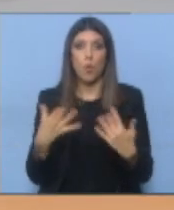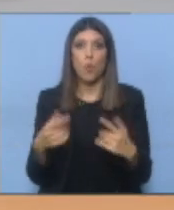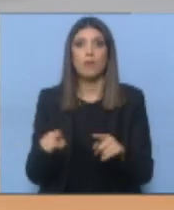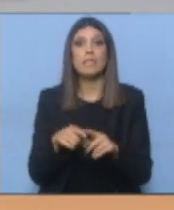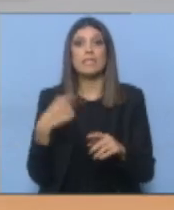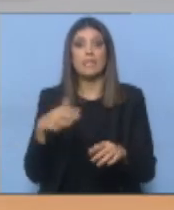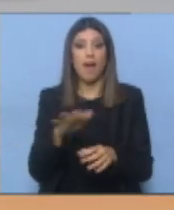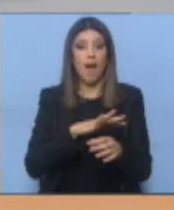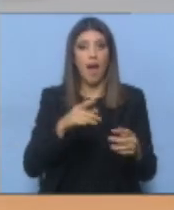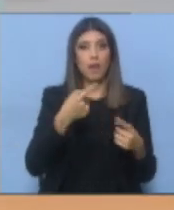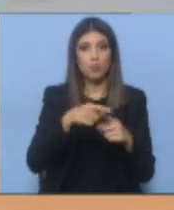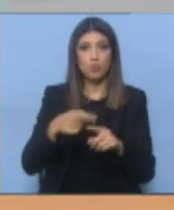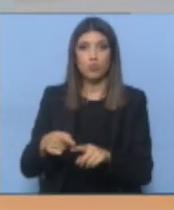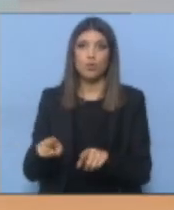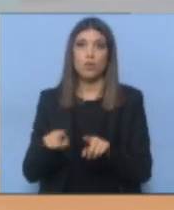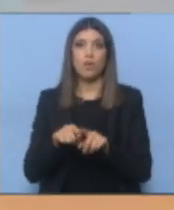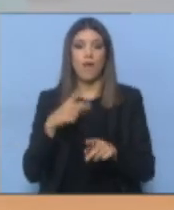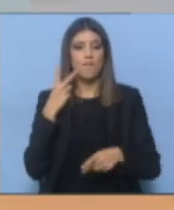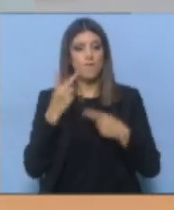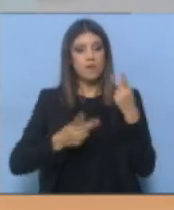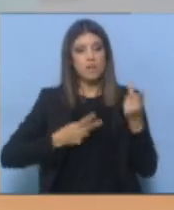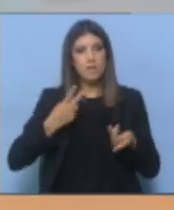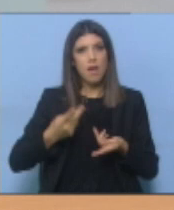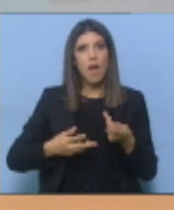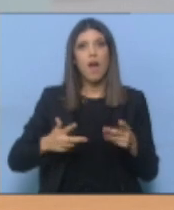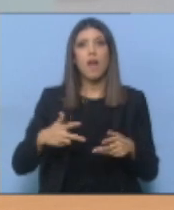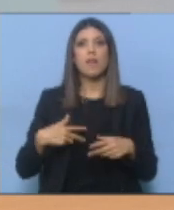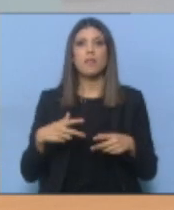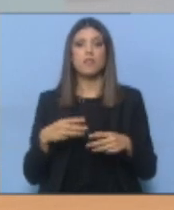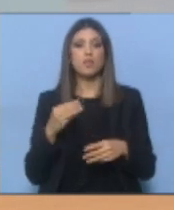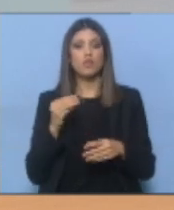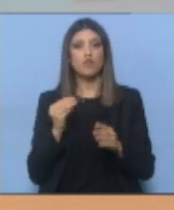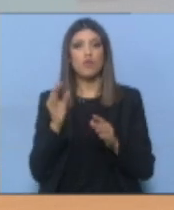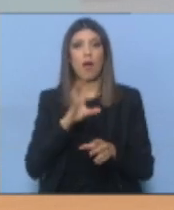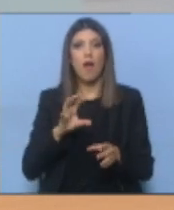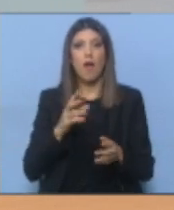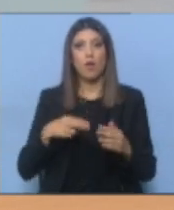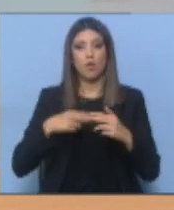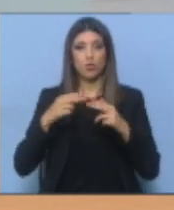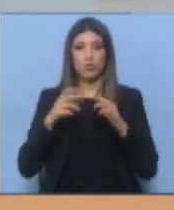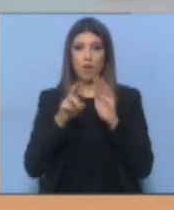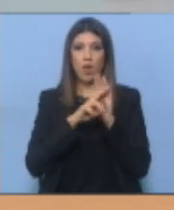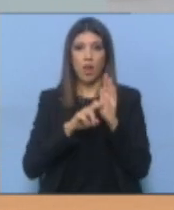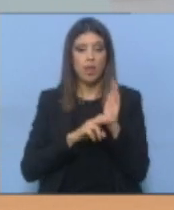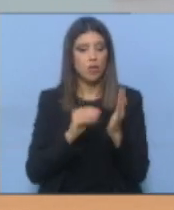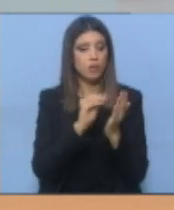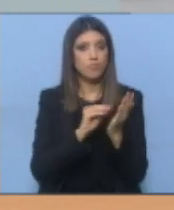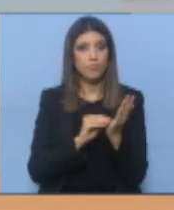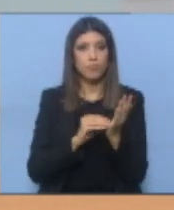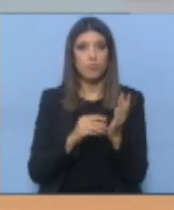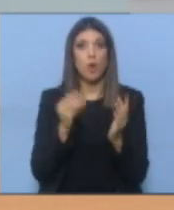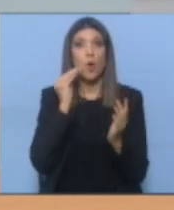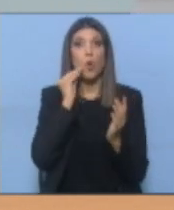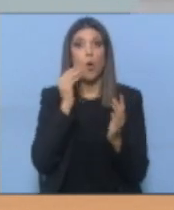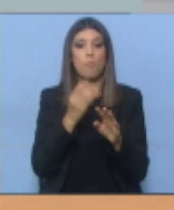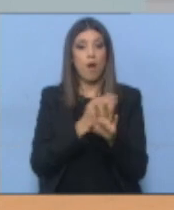foram avaliadas. A metodologia de construção do relatório foi através de um questionário que foi enviado a todos os países. E,